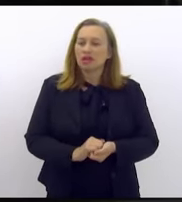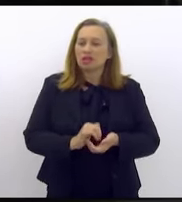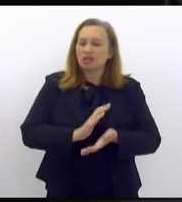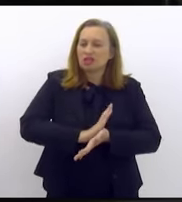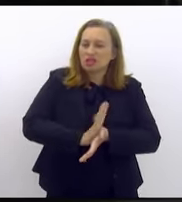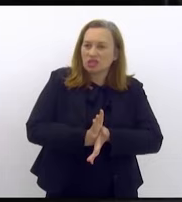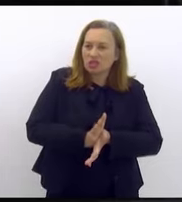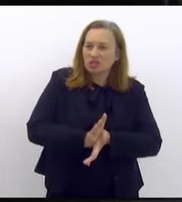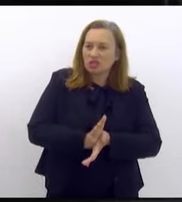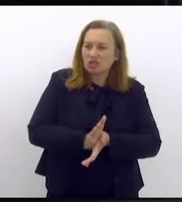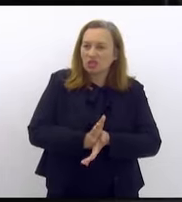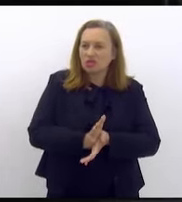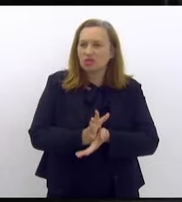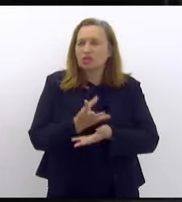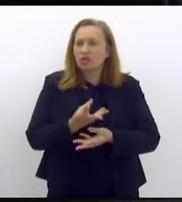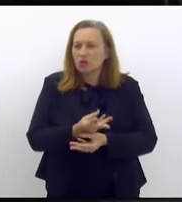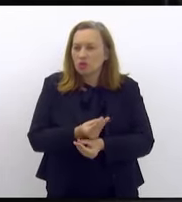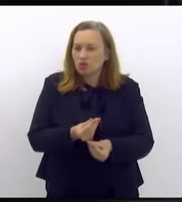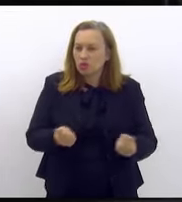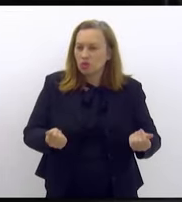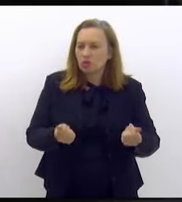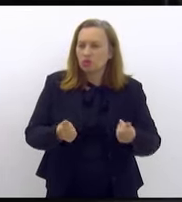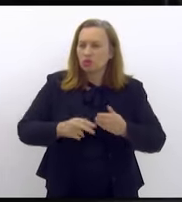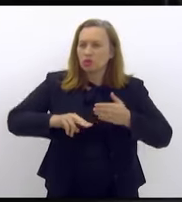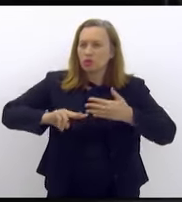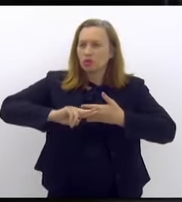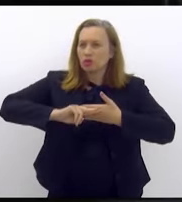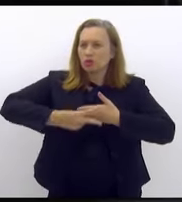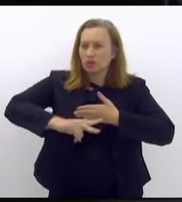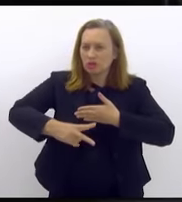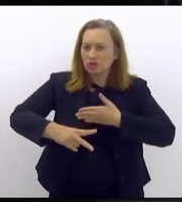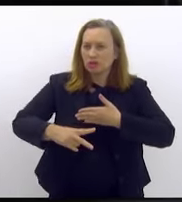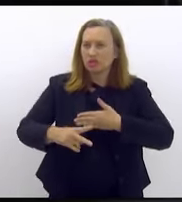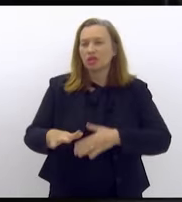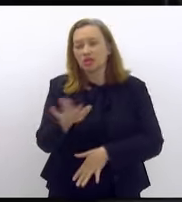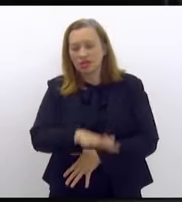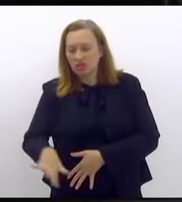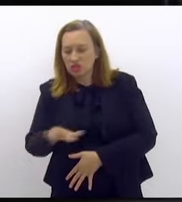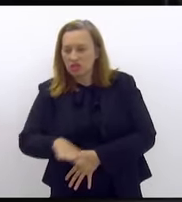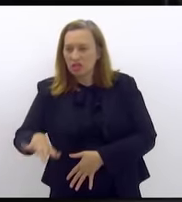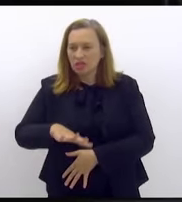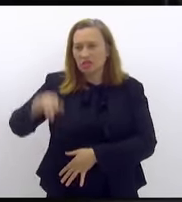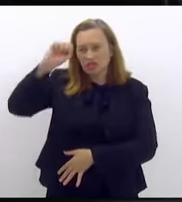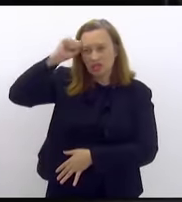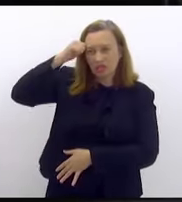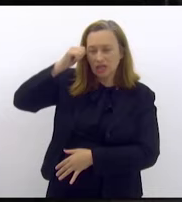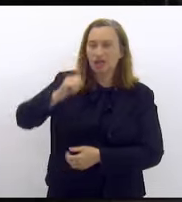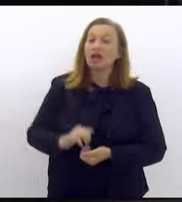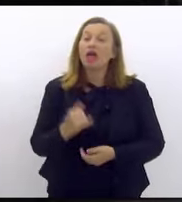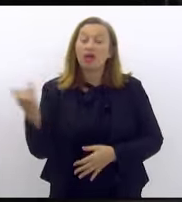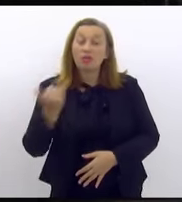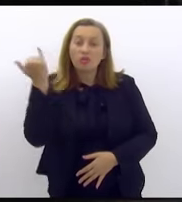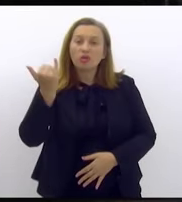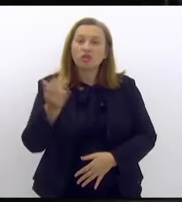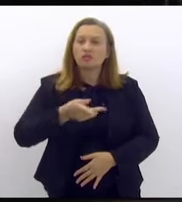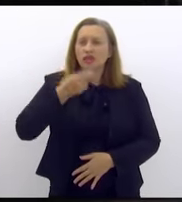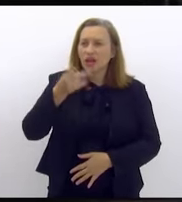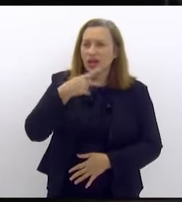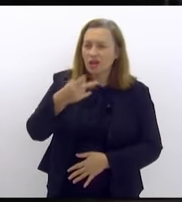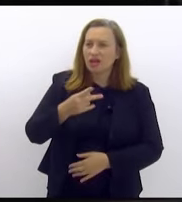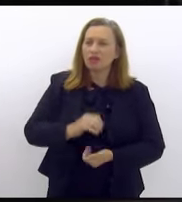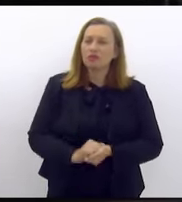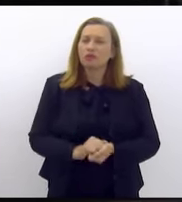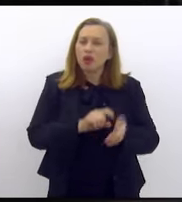o racismo causa no desenvolvimento pleno das nossas crianças negras. E aí é importante dizer que